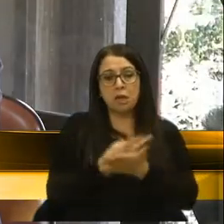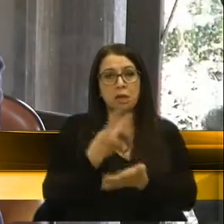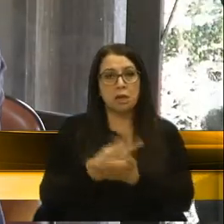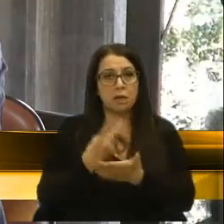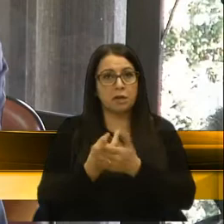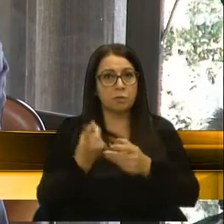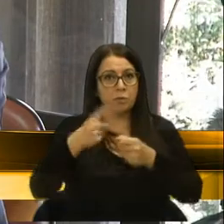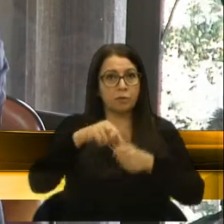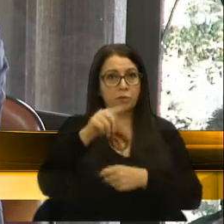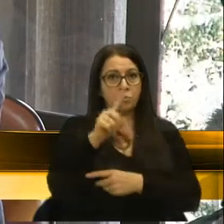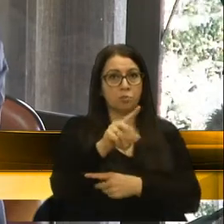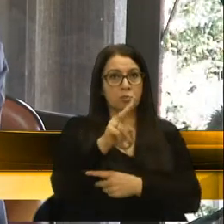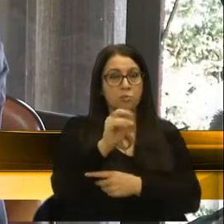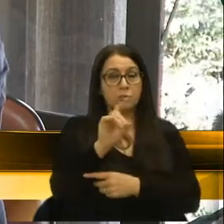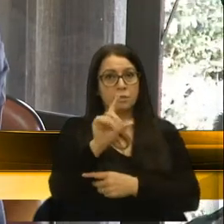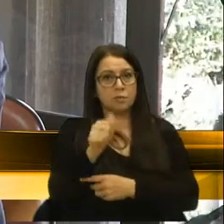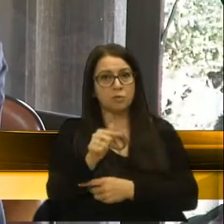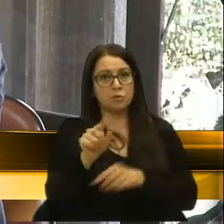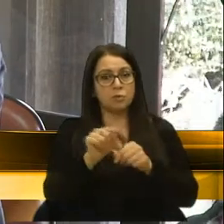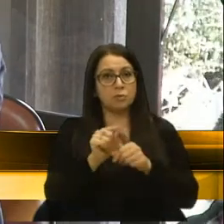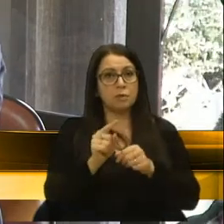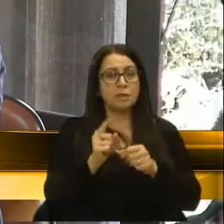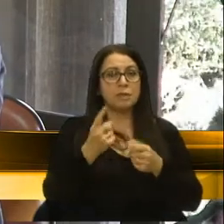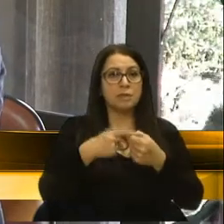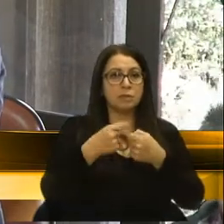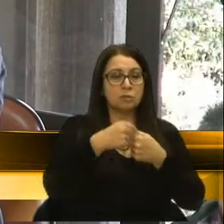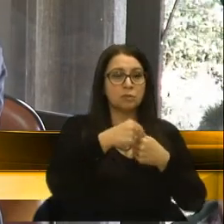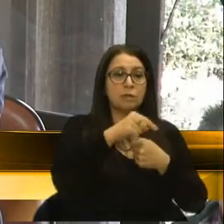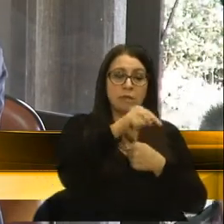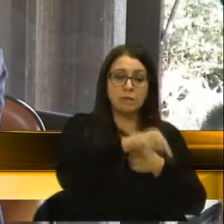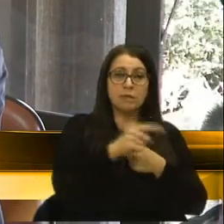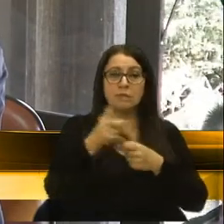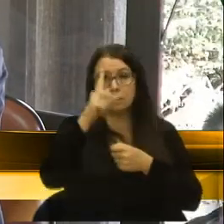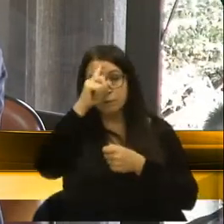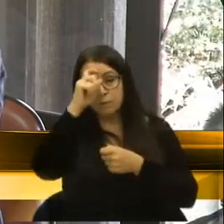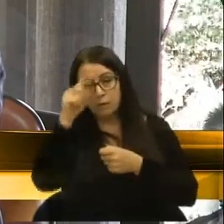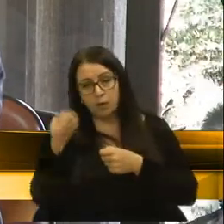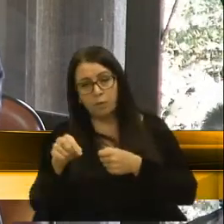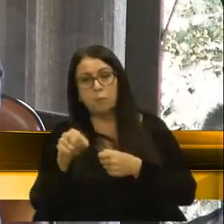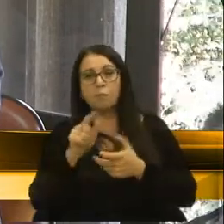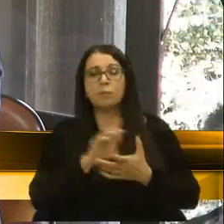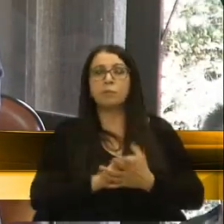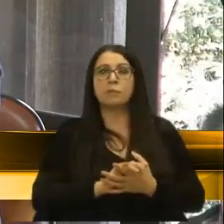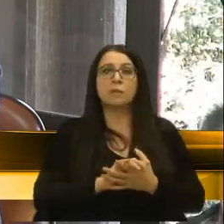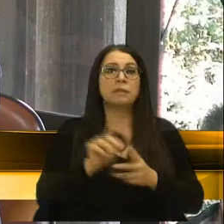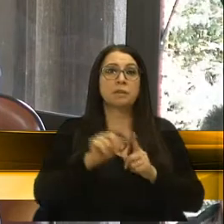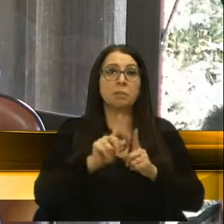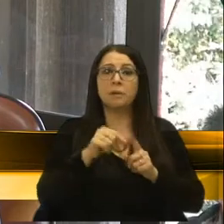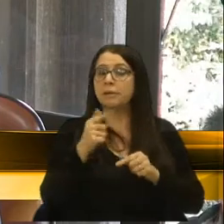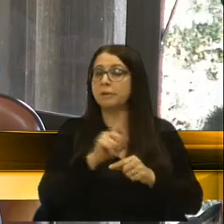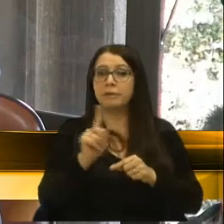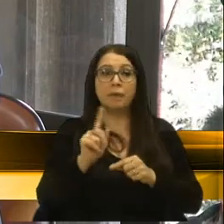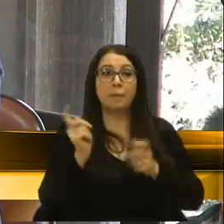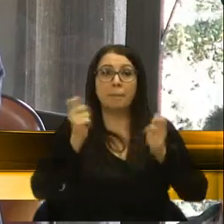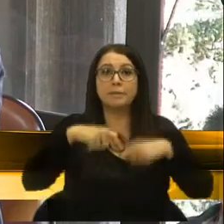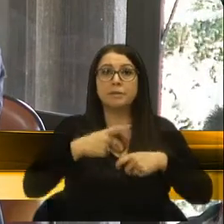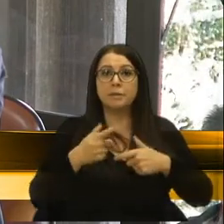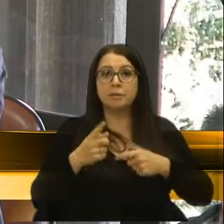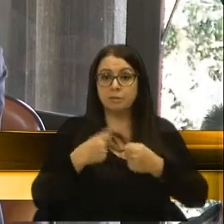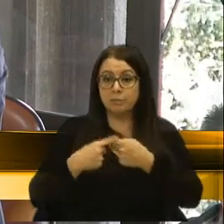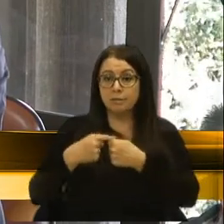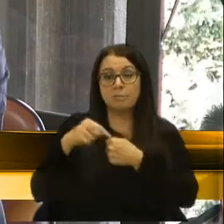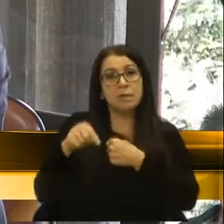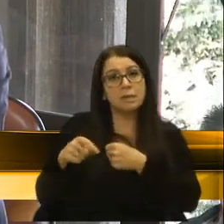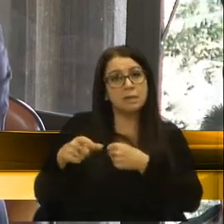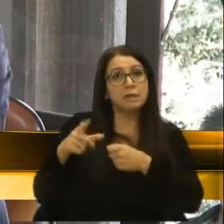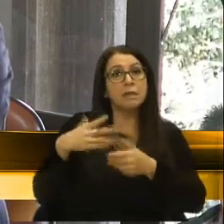1 de 2017, celebrado entre o município de Cachoeira do Sul e o Hospital de Caridade e Beneficência, tampouco a capacidade do município